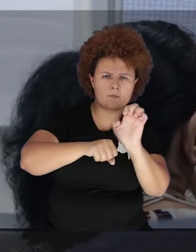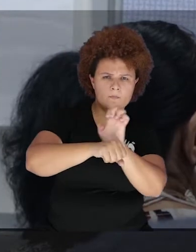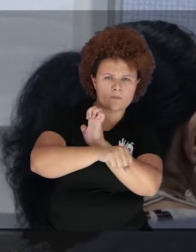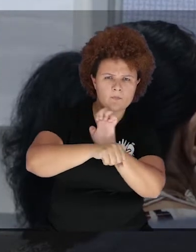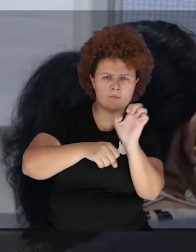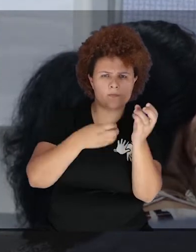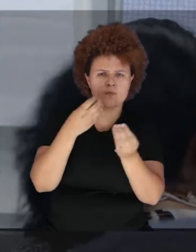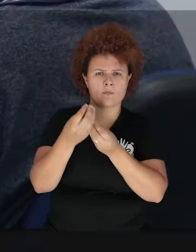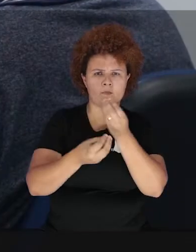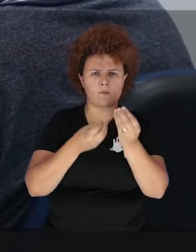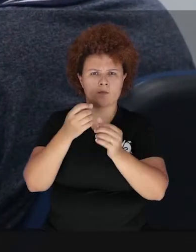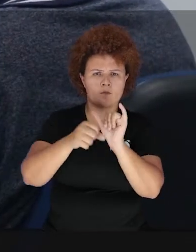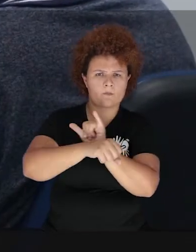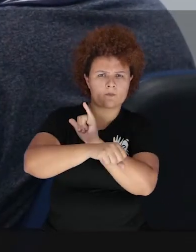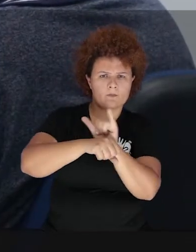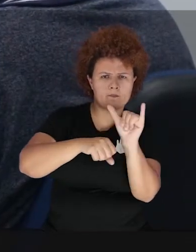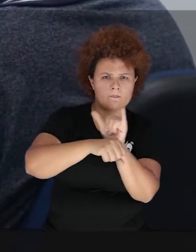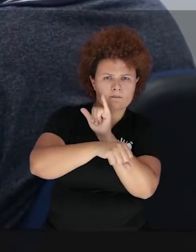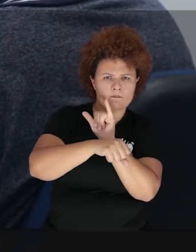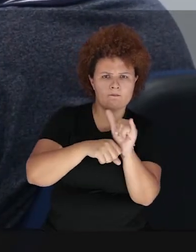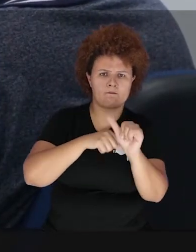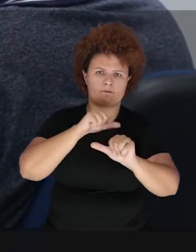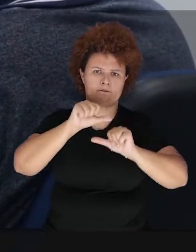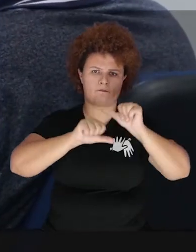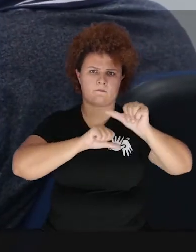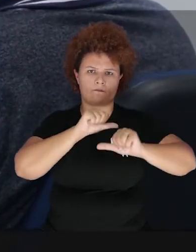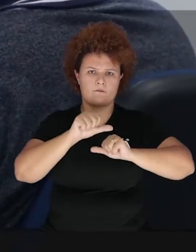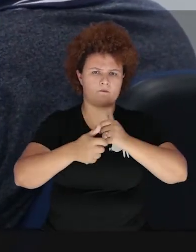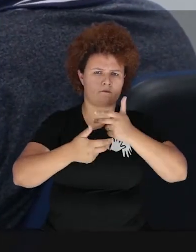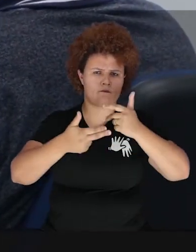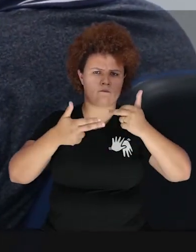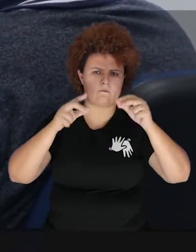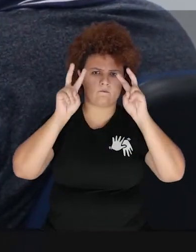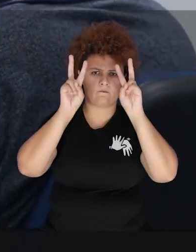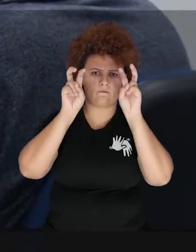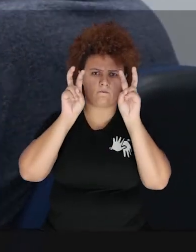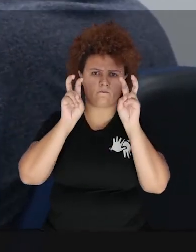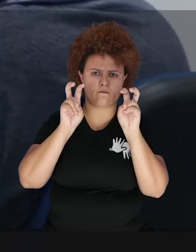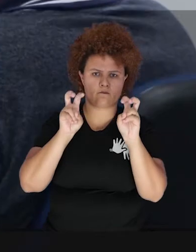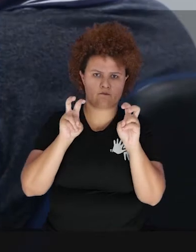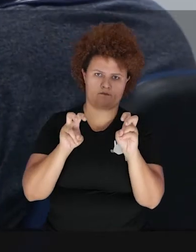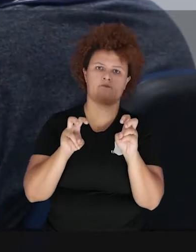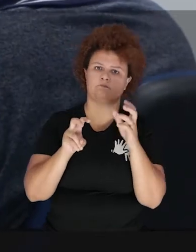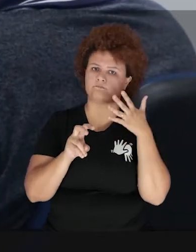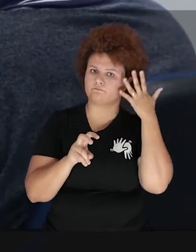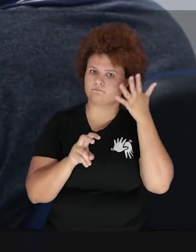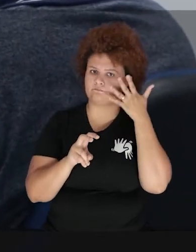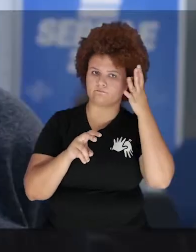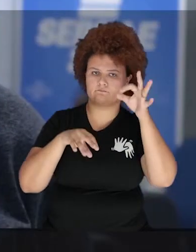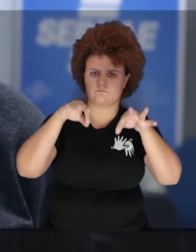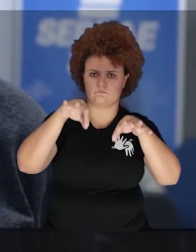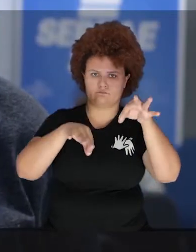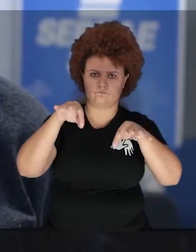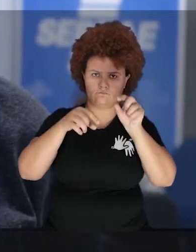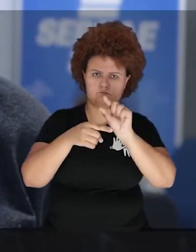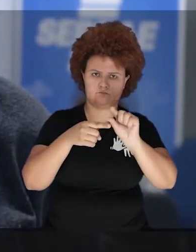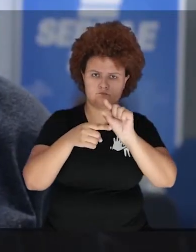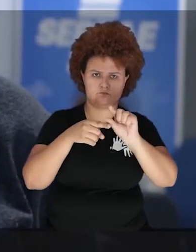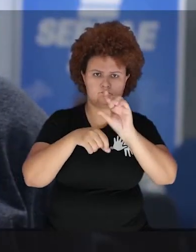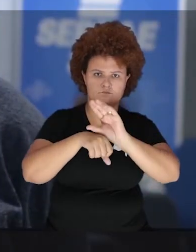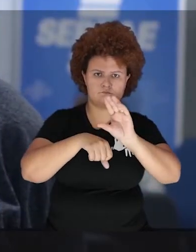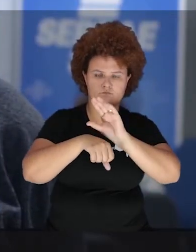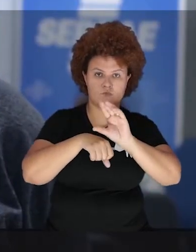consultoria Canvas e como se tornar microempreendedor individual, entre outros temas, fizeram parte da grade de oficinas.